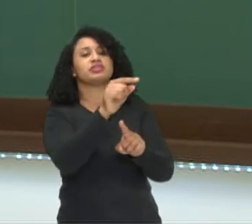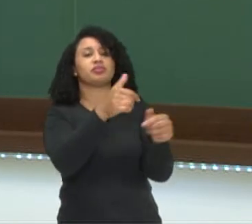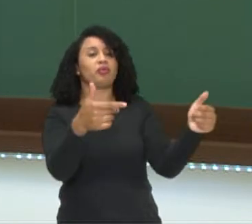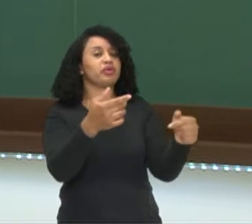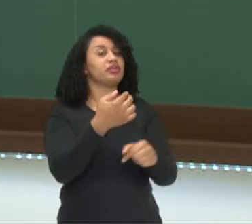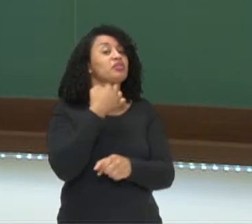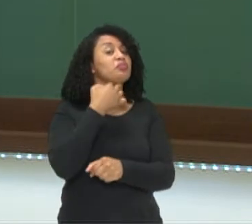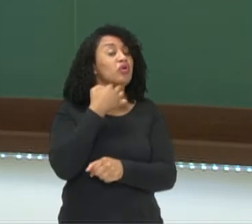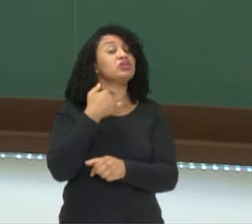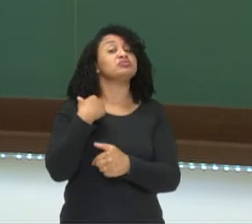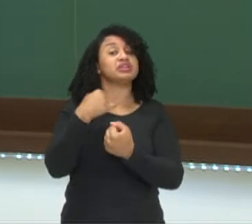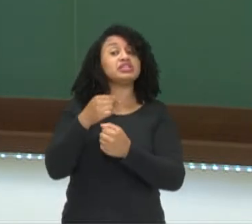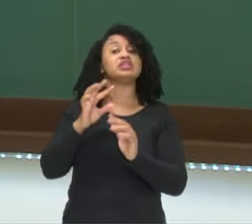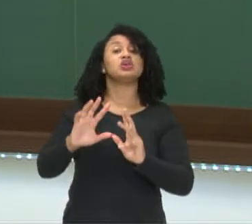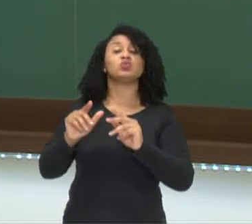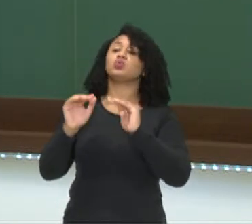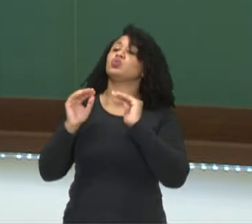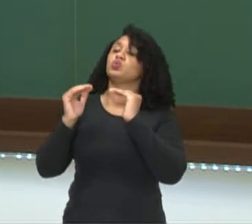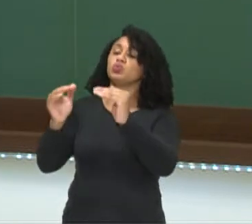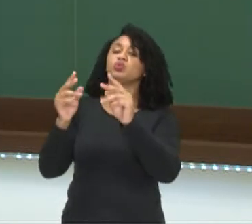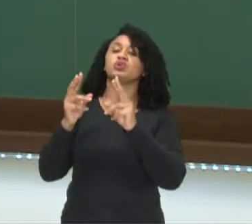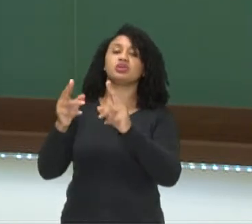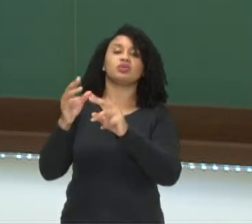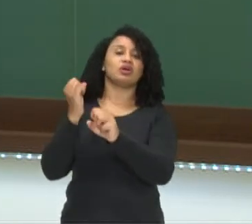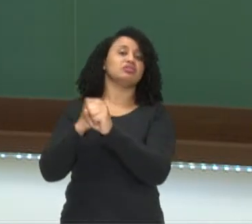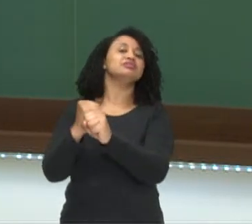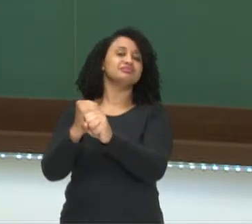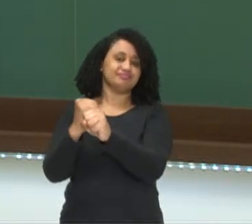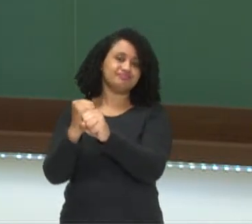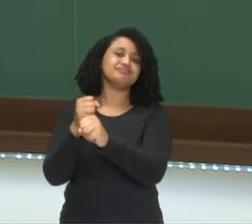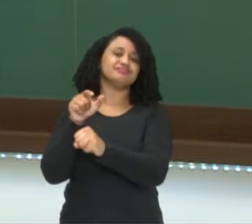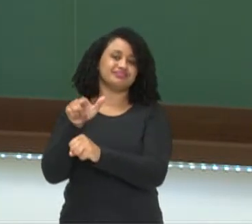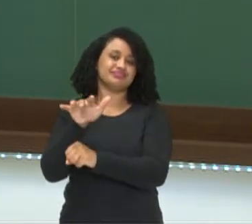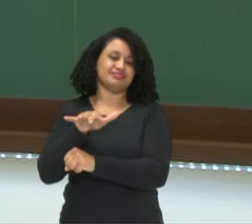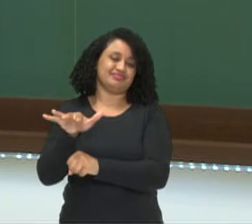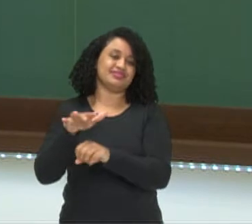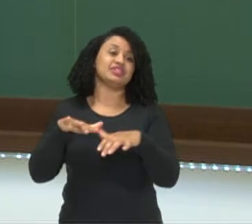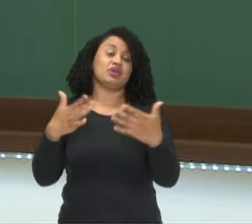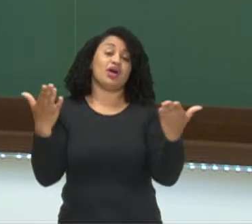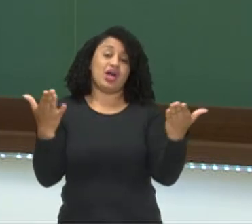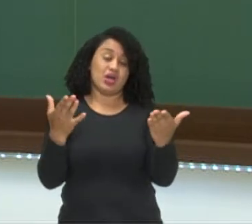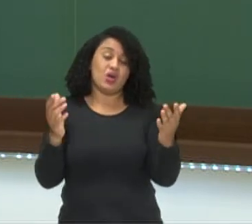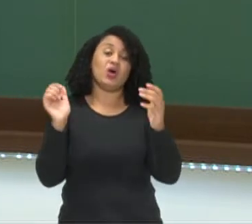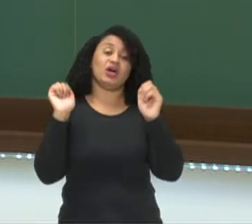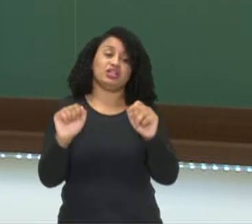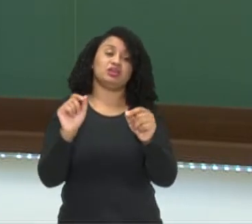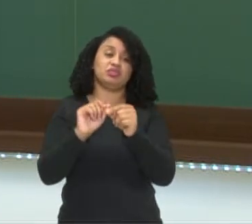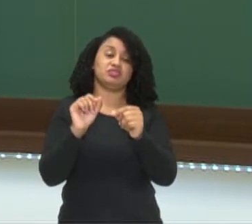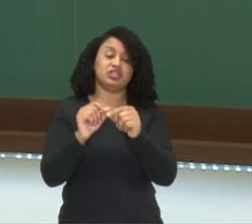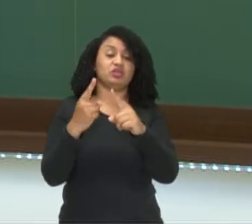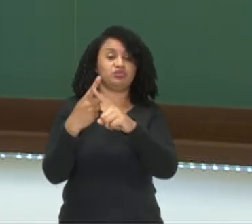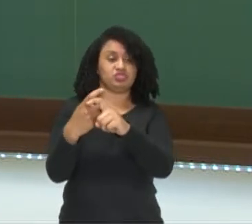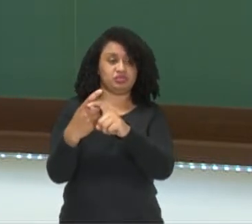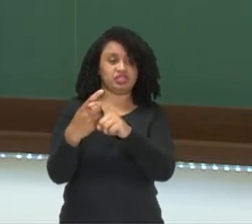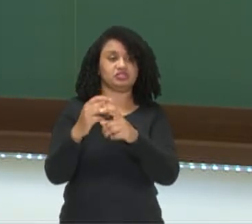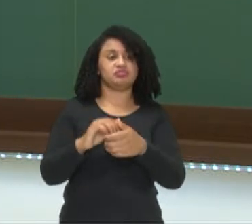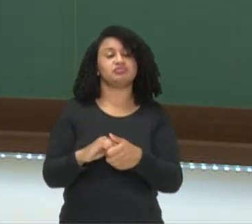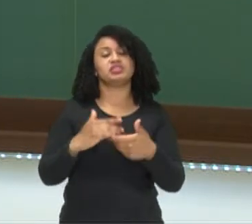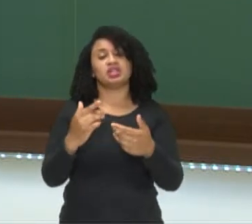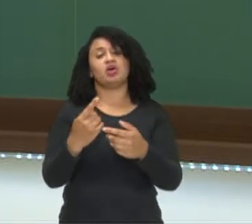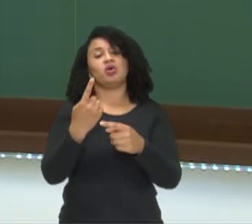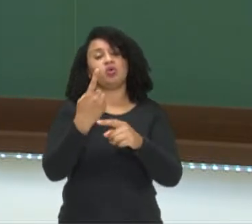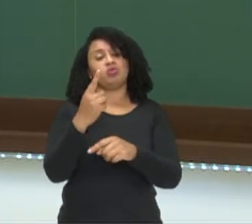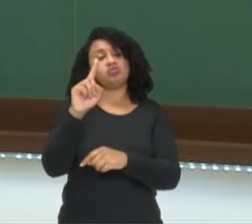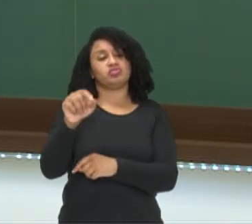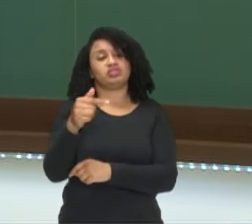que estar tudo na mesma unidade, que no caso é ano. Então, agora sim, basta eu usar um multiplicador, porque eu